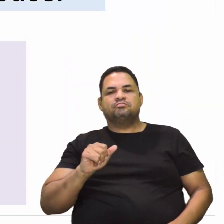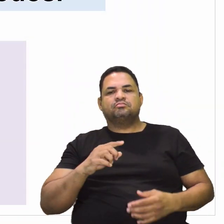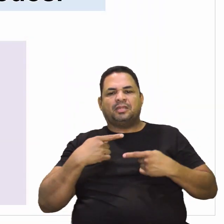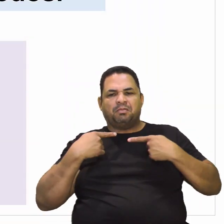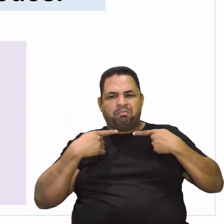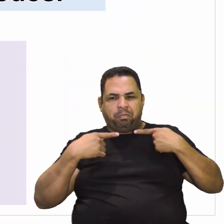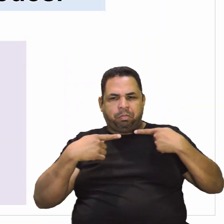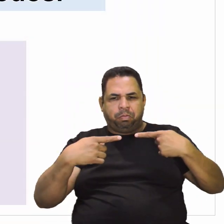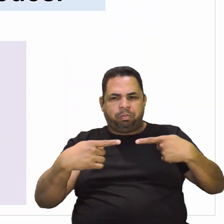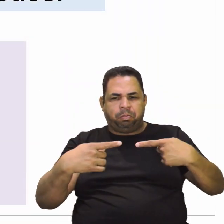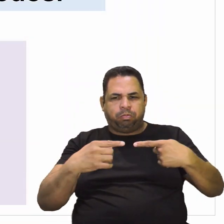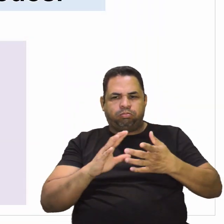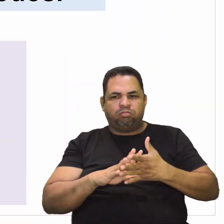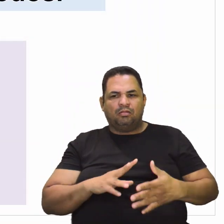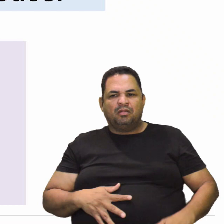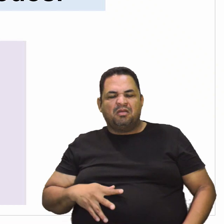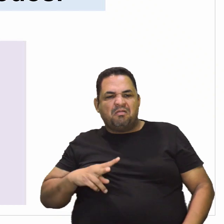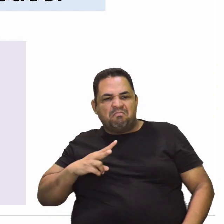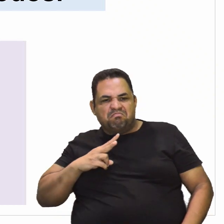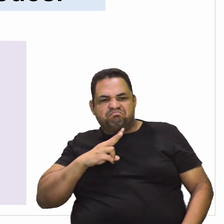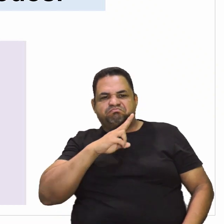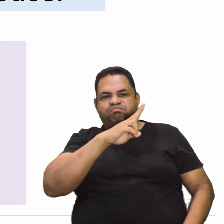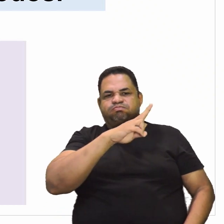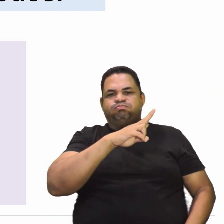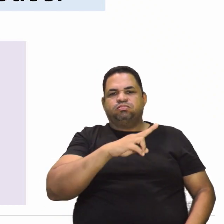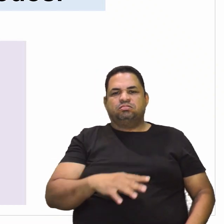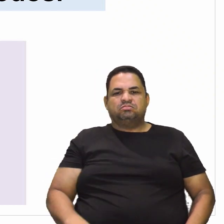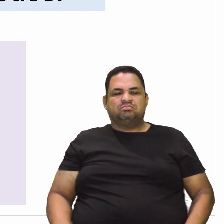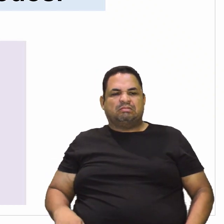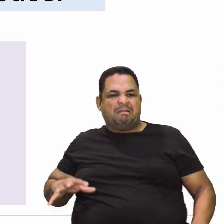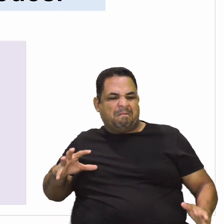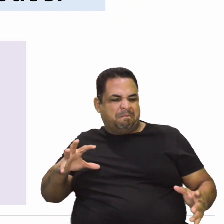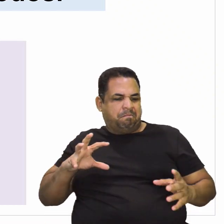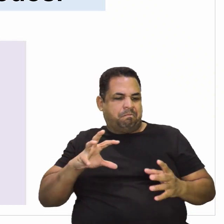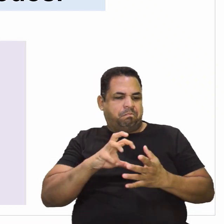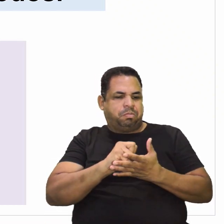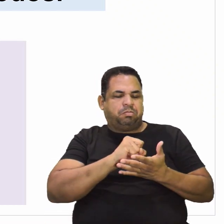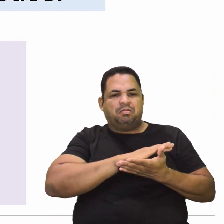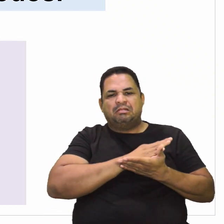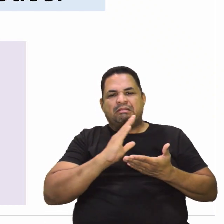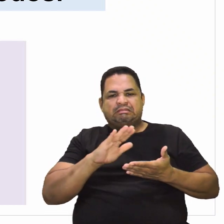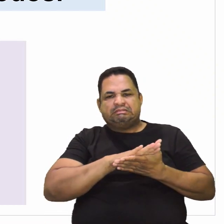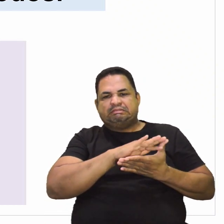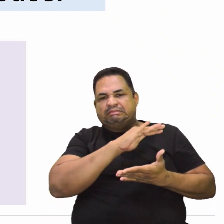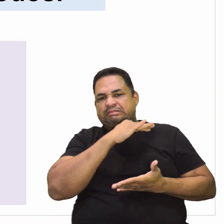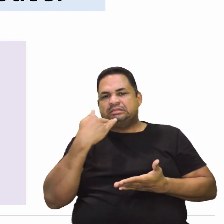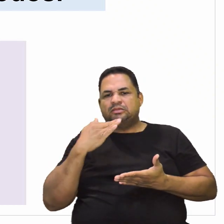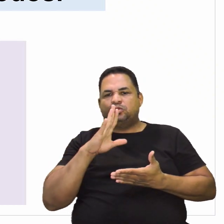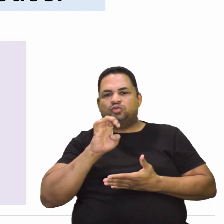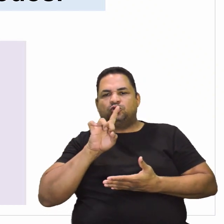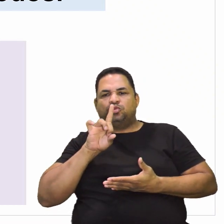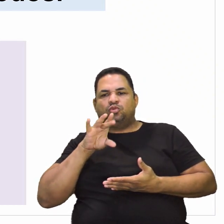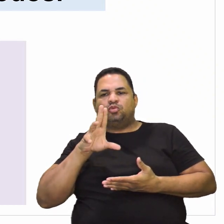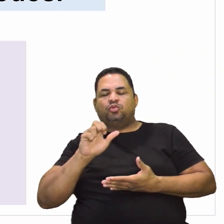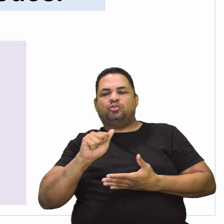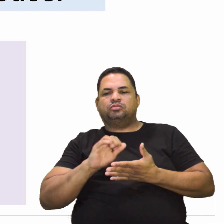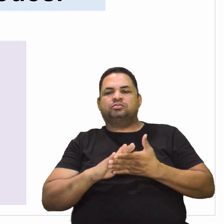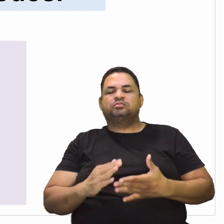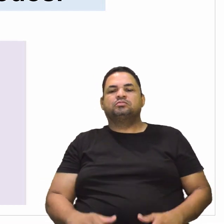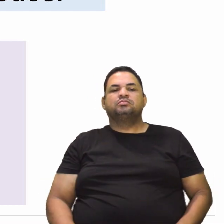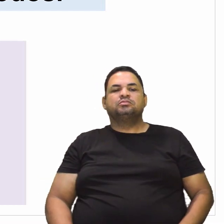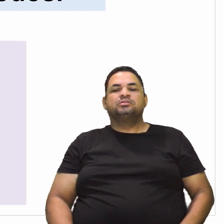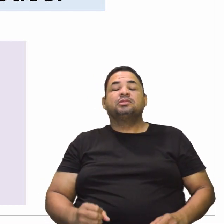eram guerreiros ferozes que aniquilaram os ostrogodos. Isso, olha em que